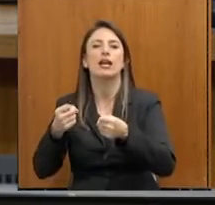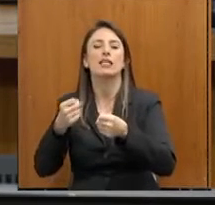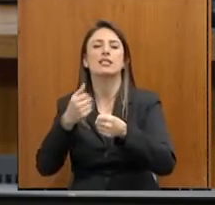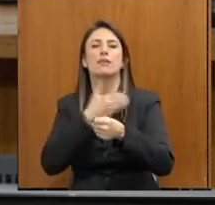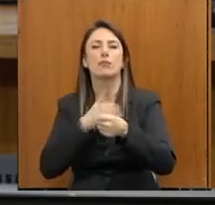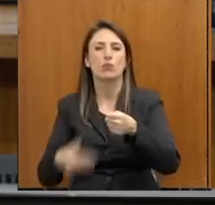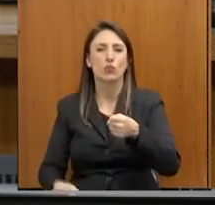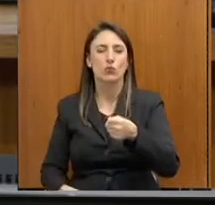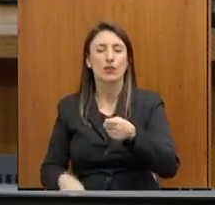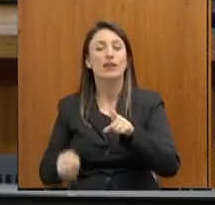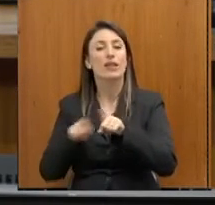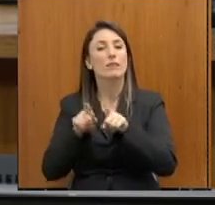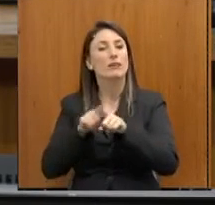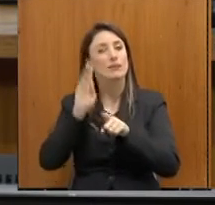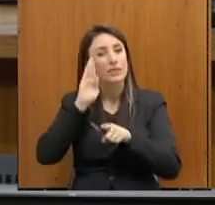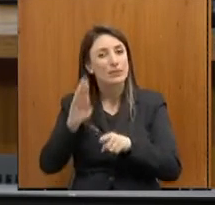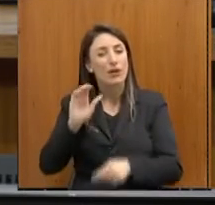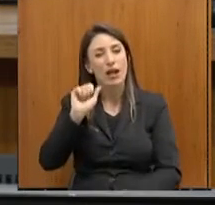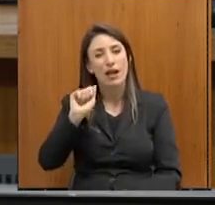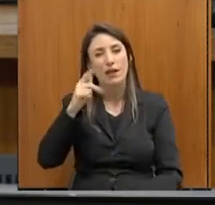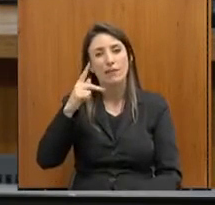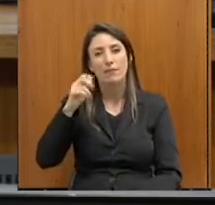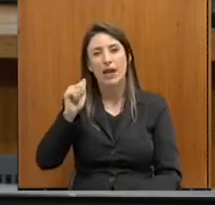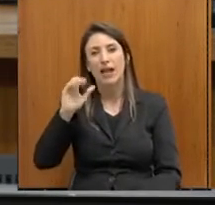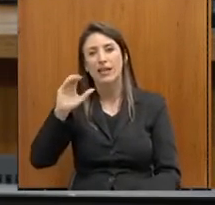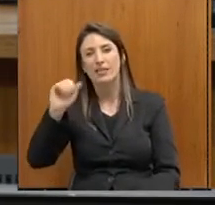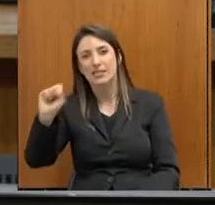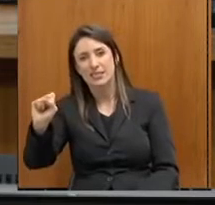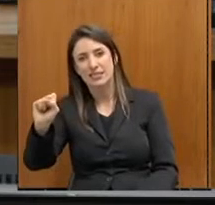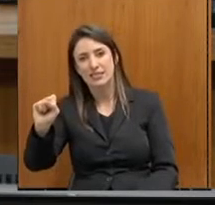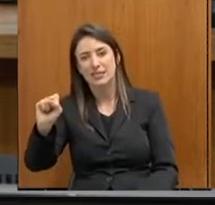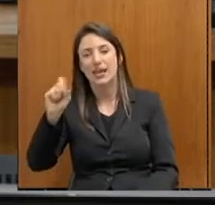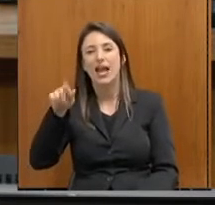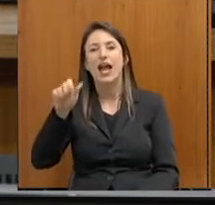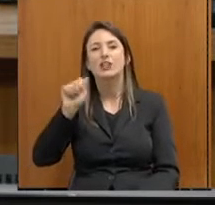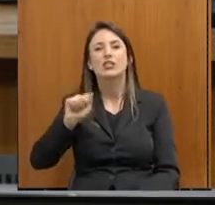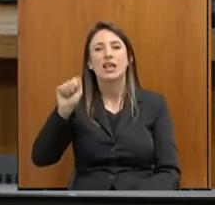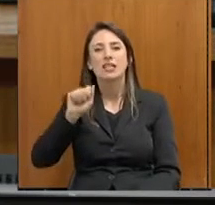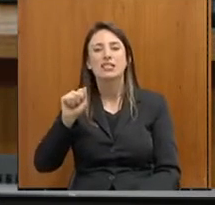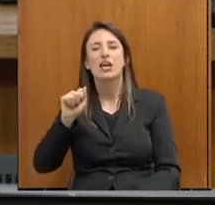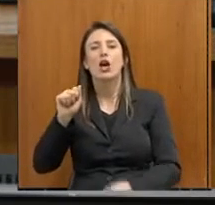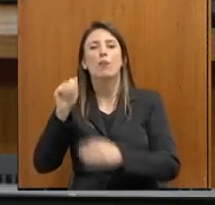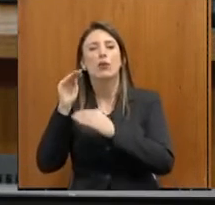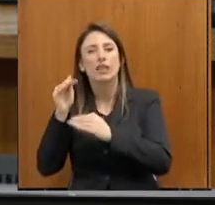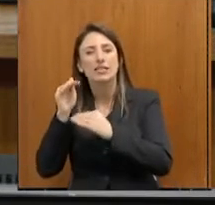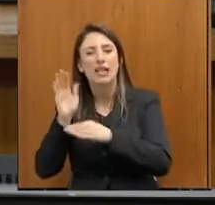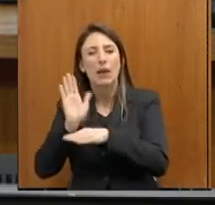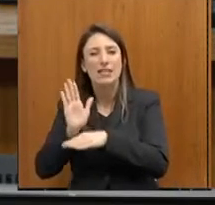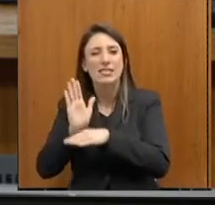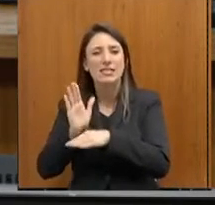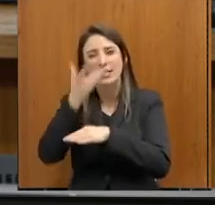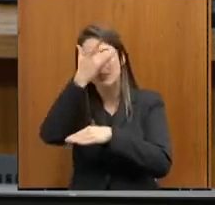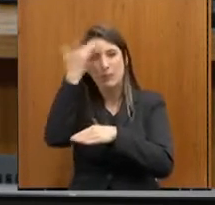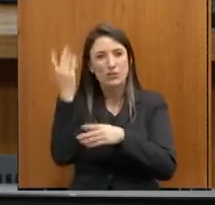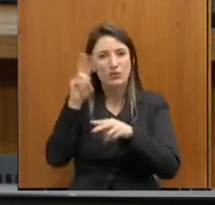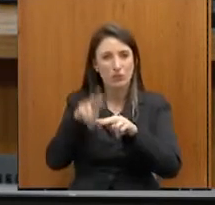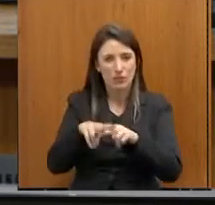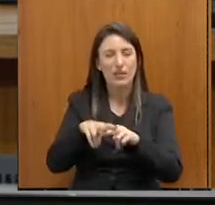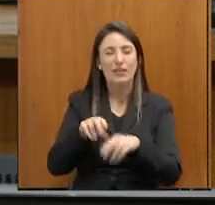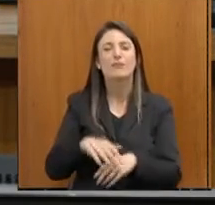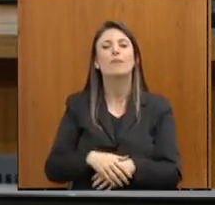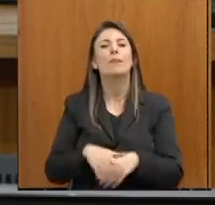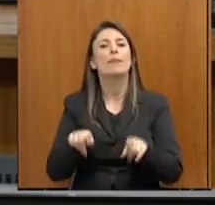aí para as apacs né para as associações aí de proteção e assistência aos condenados também um